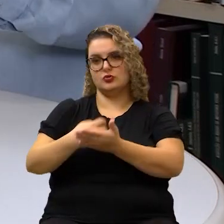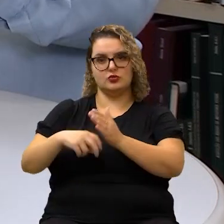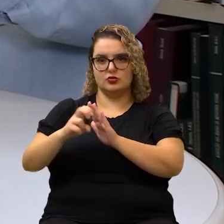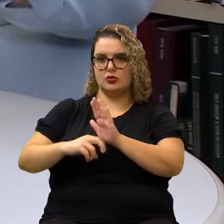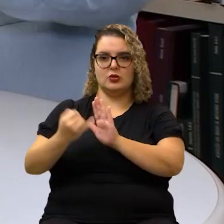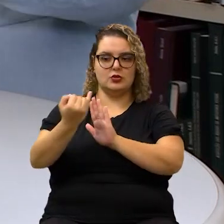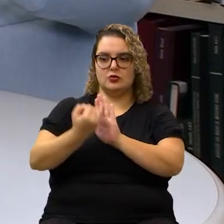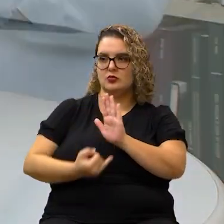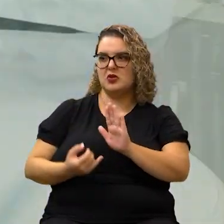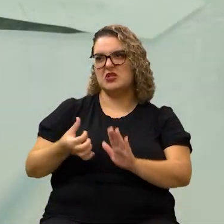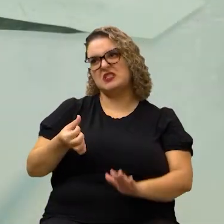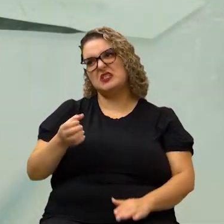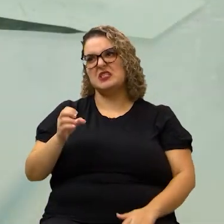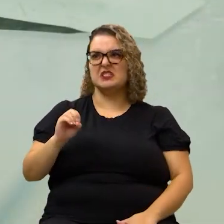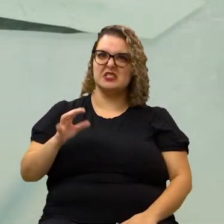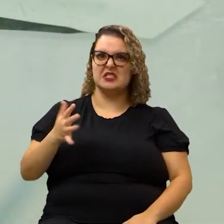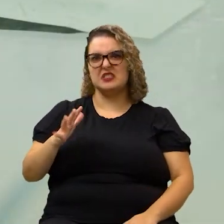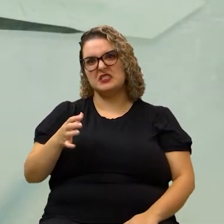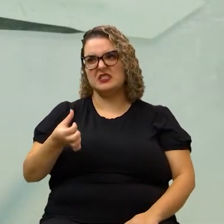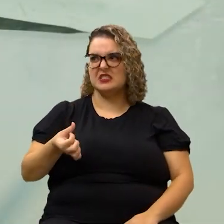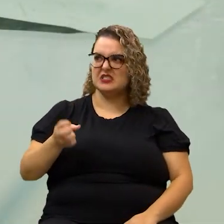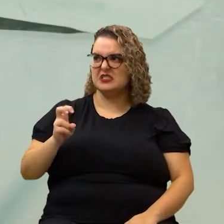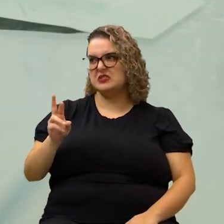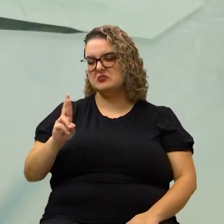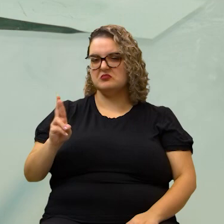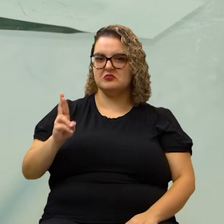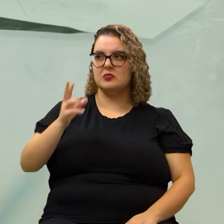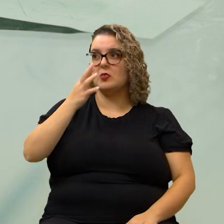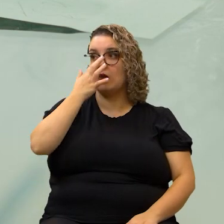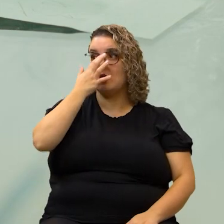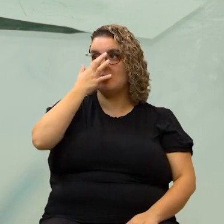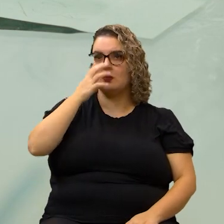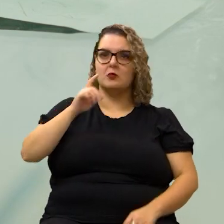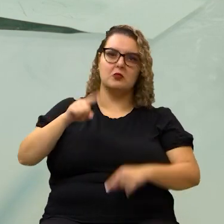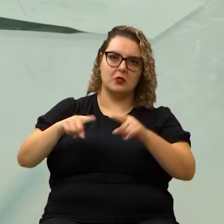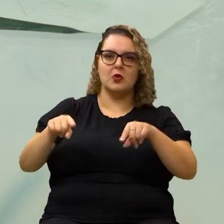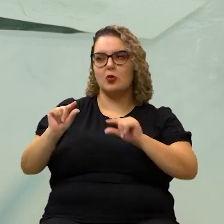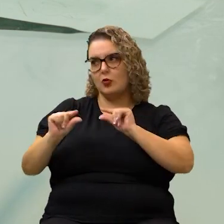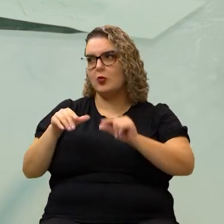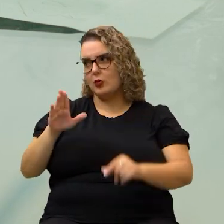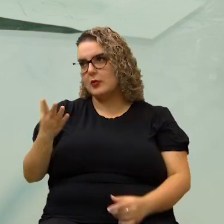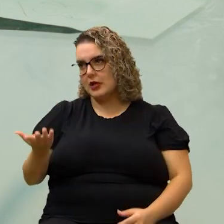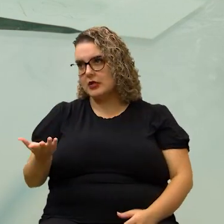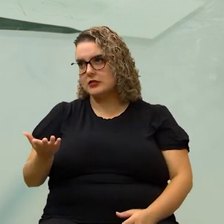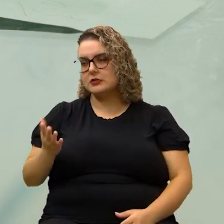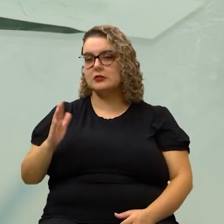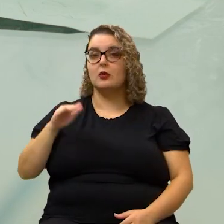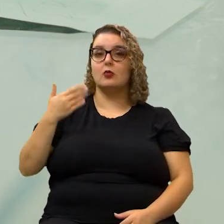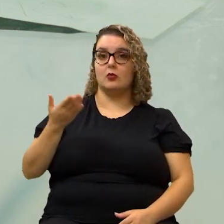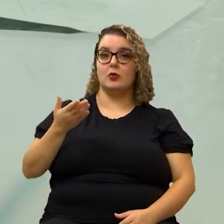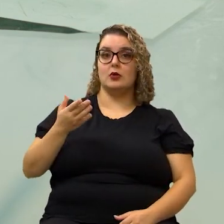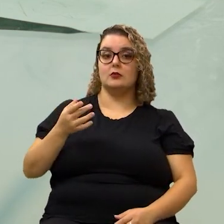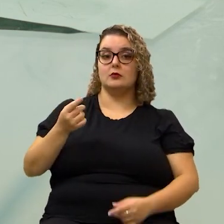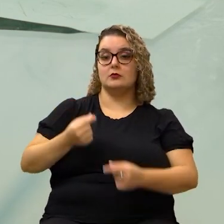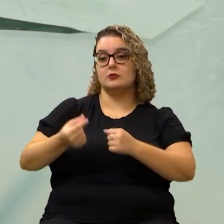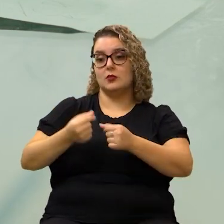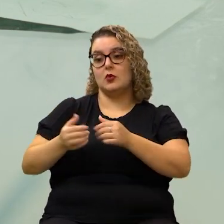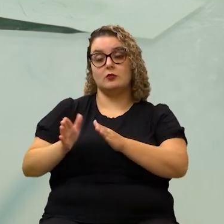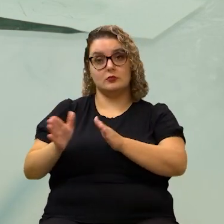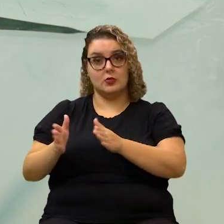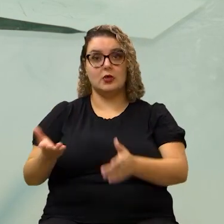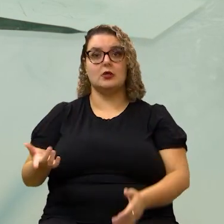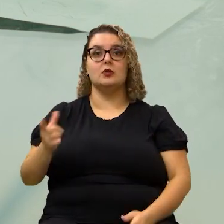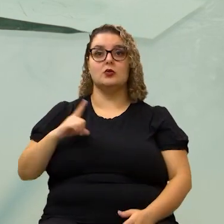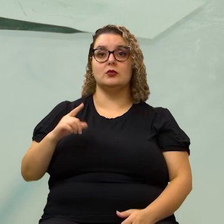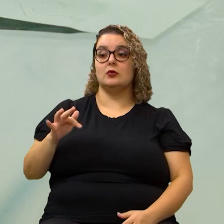ser ali R$60, R$65 por mês, né? Como já falamos, podendo variar um pouco mais. Então, quando eu for montar o meu preço, eu já sei